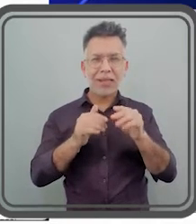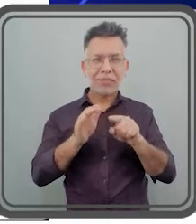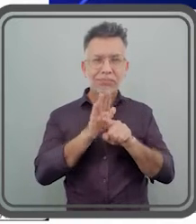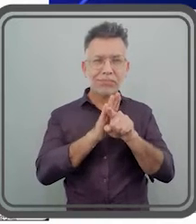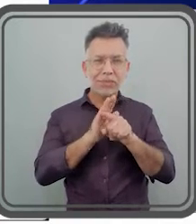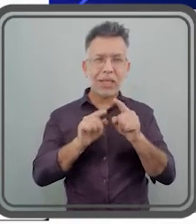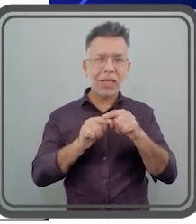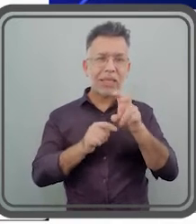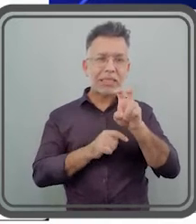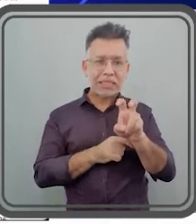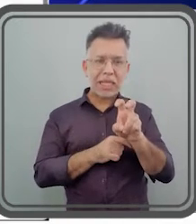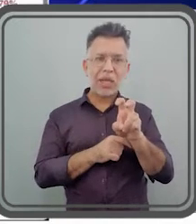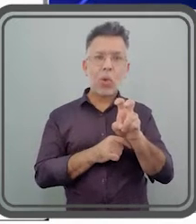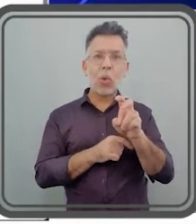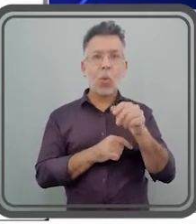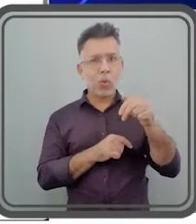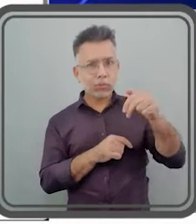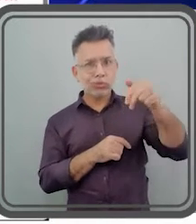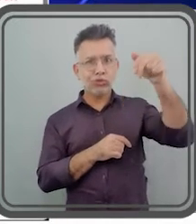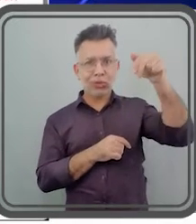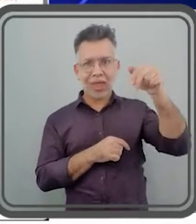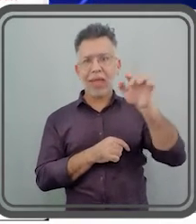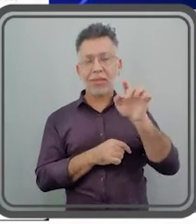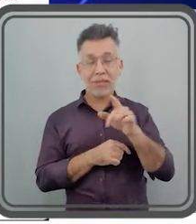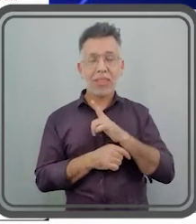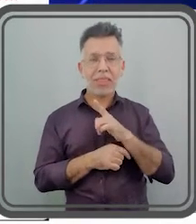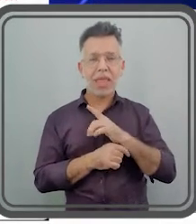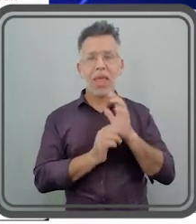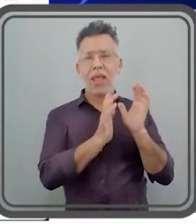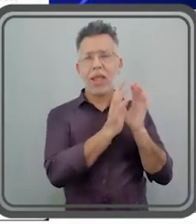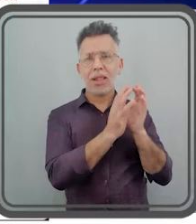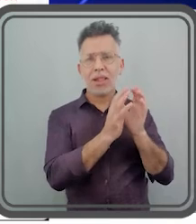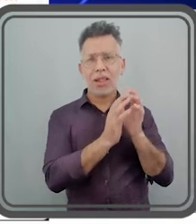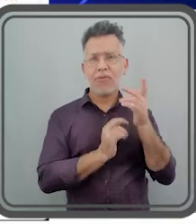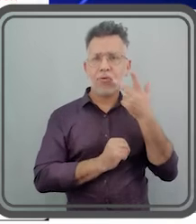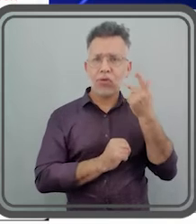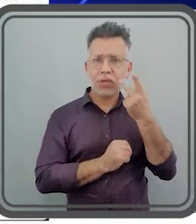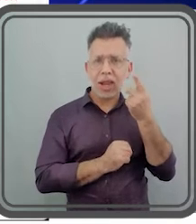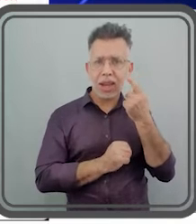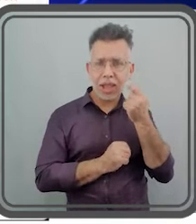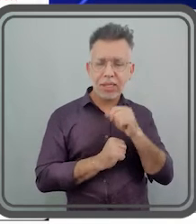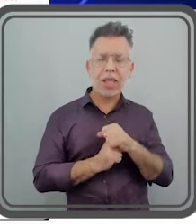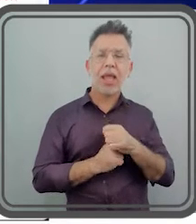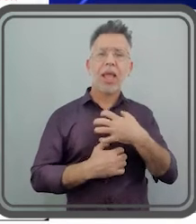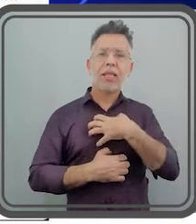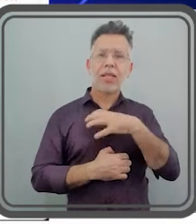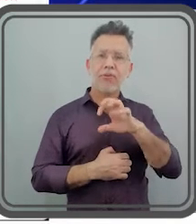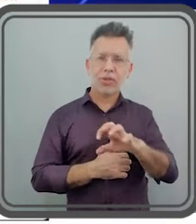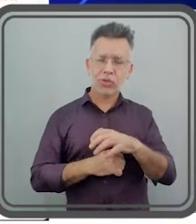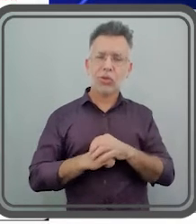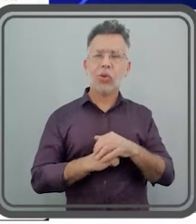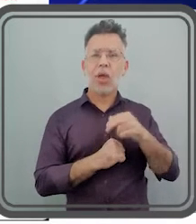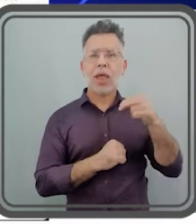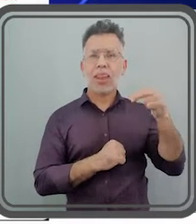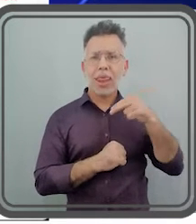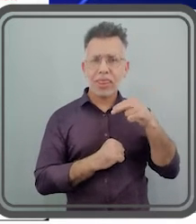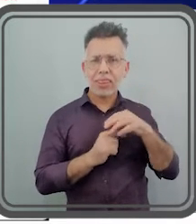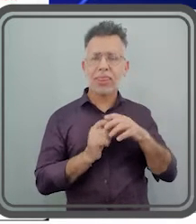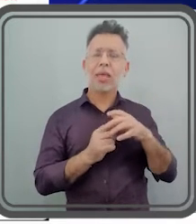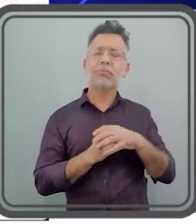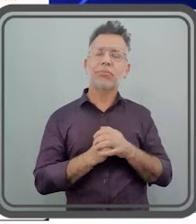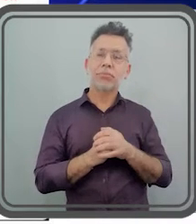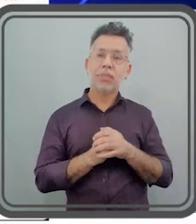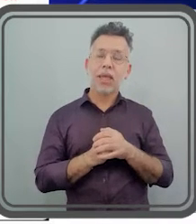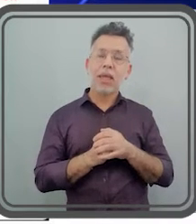buscados no carro cinco são detidos por Nordeste então está em Recife Fortaleza Salvador Maceió e natal nos top 10 destinos mais